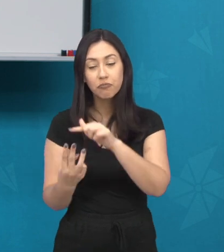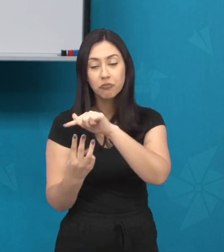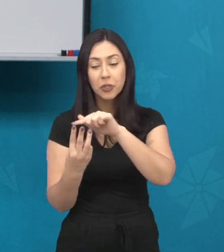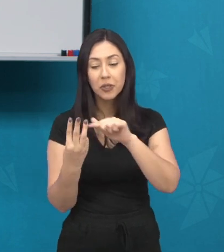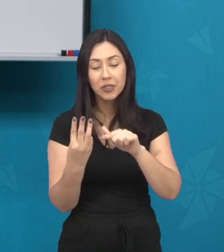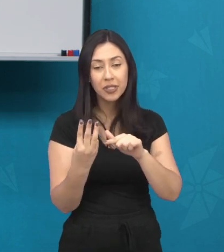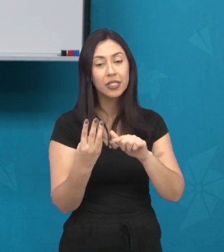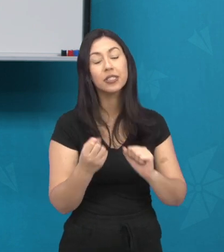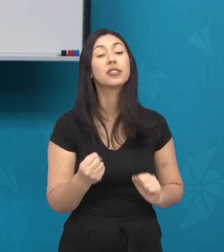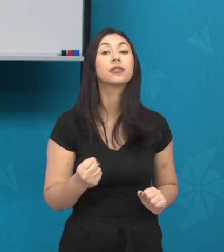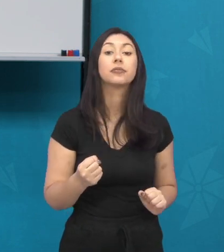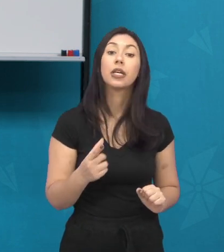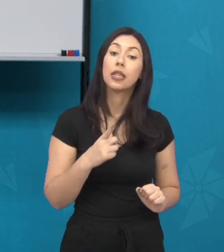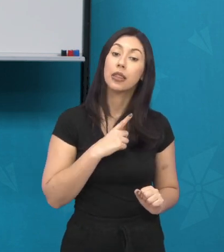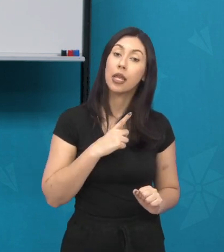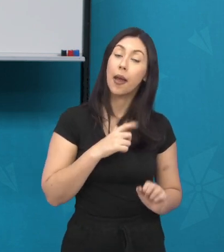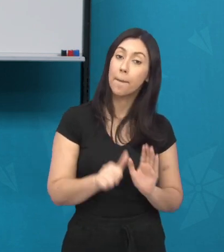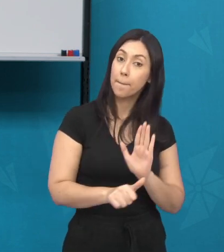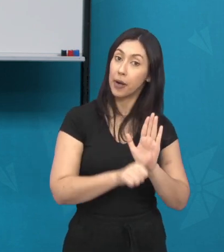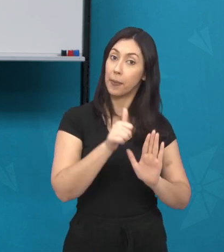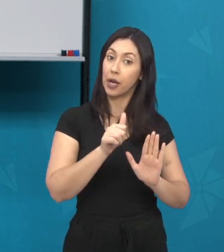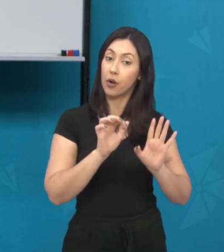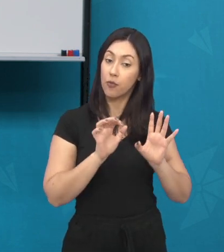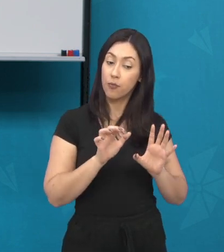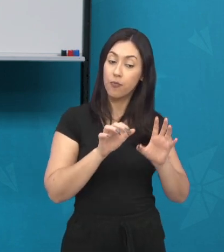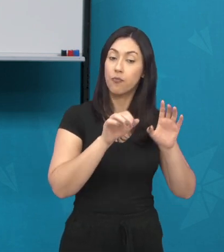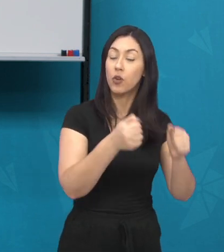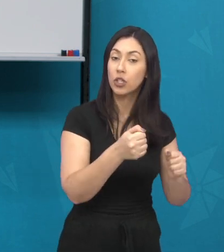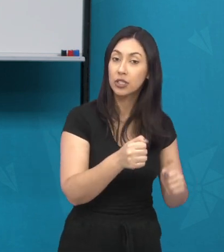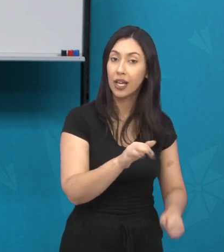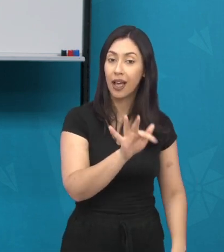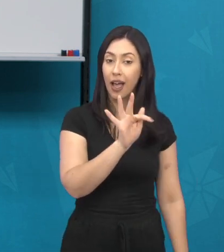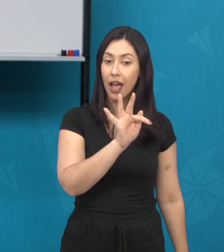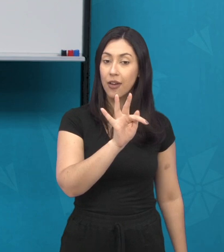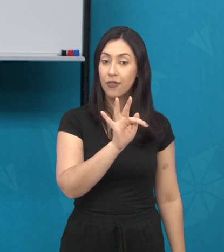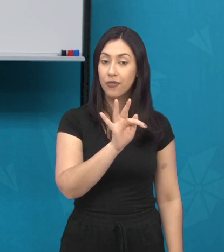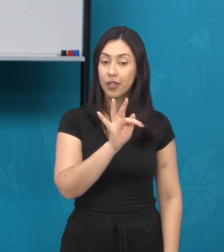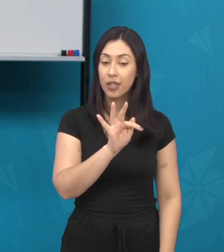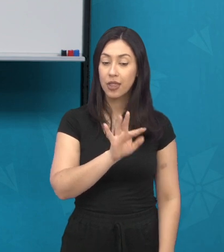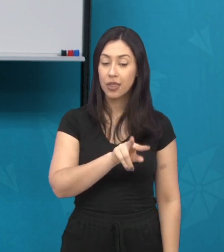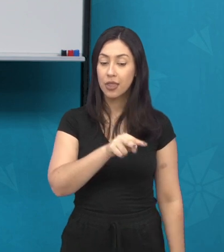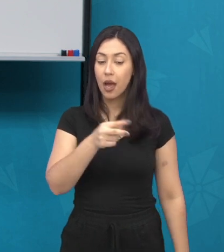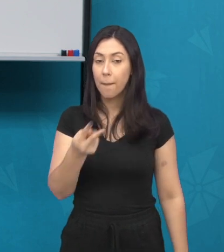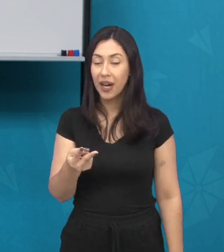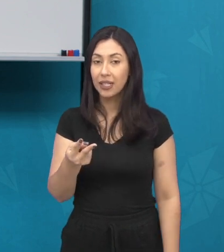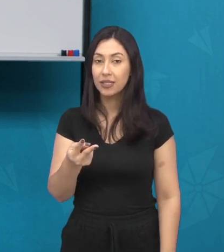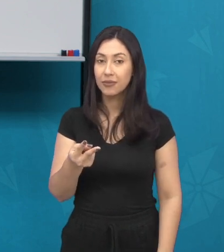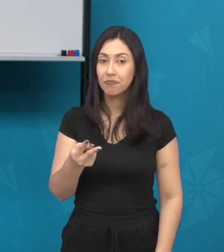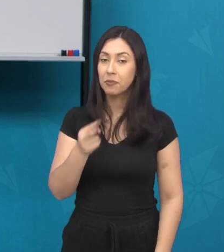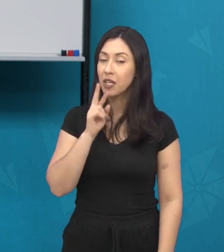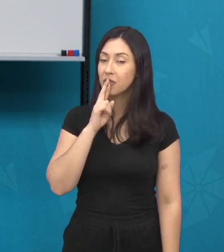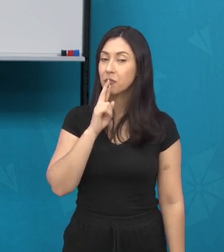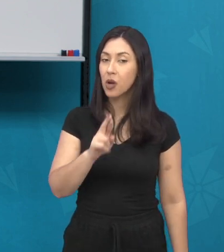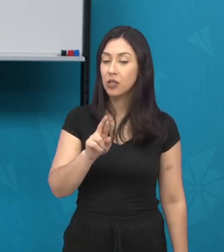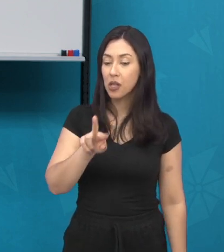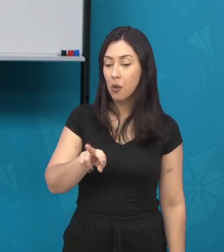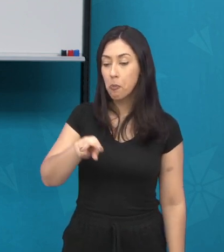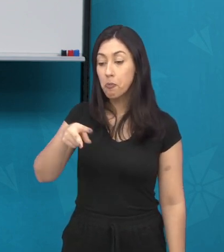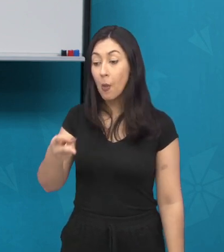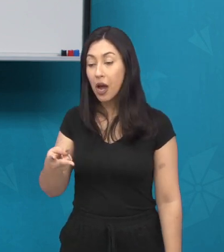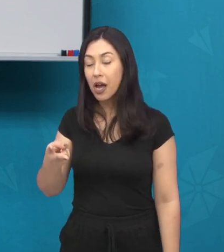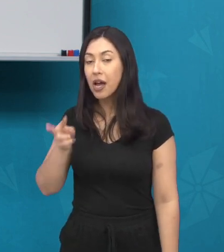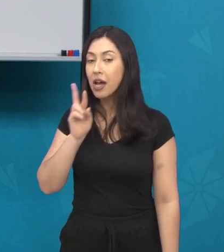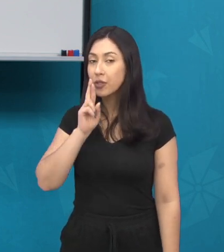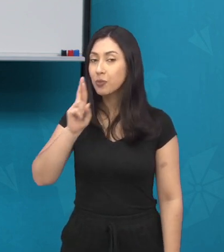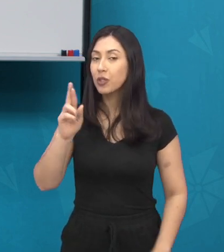então aqui eu vou ter a força originária F aqui Eu tenho um paração reação e aqui eu tenho um